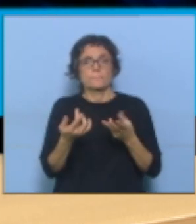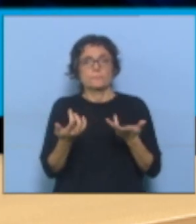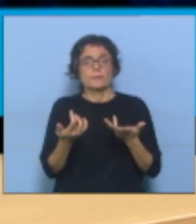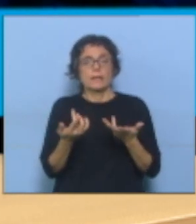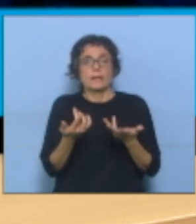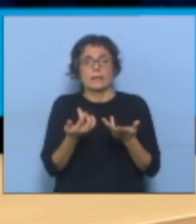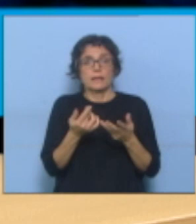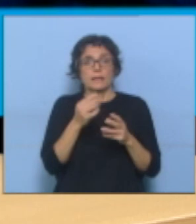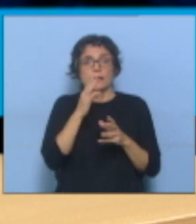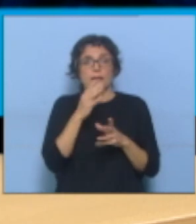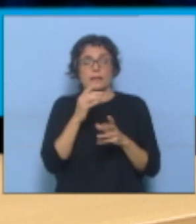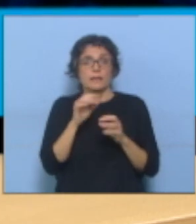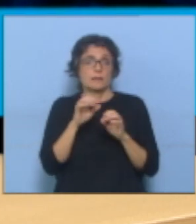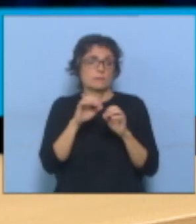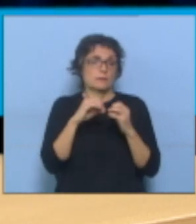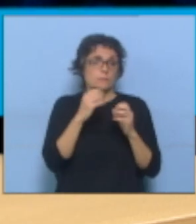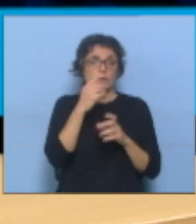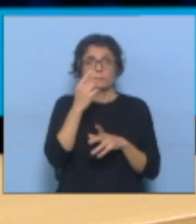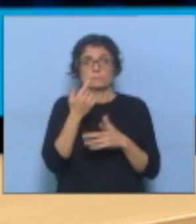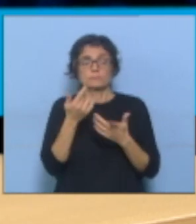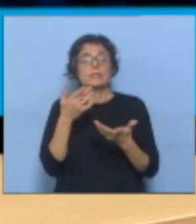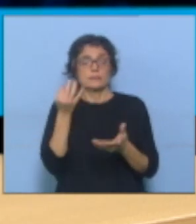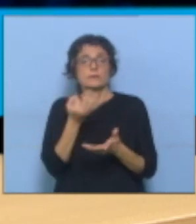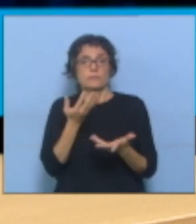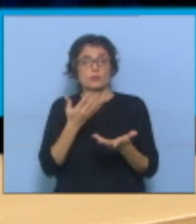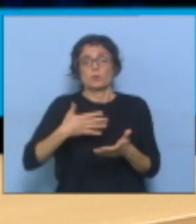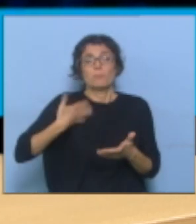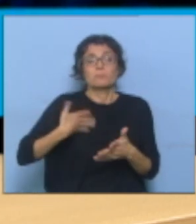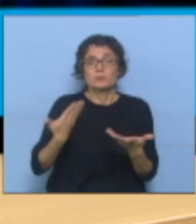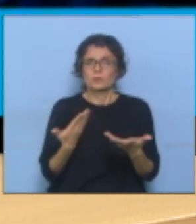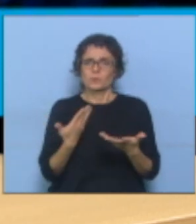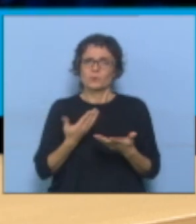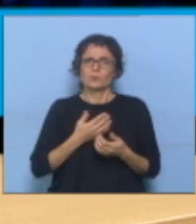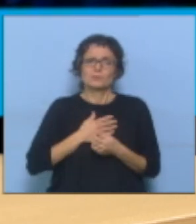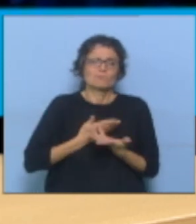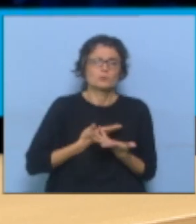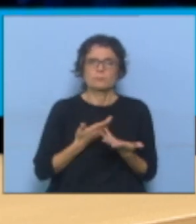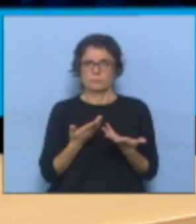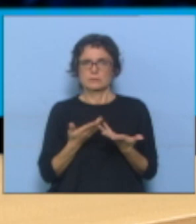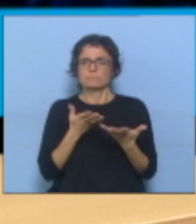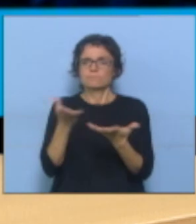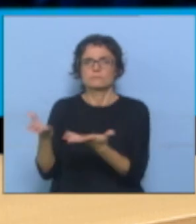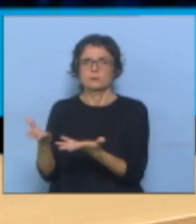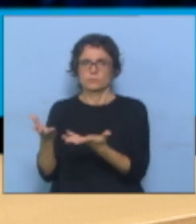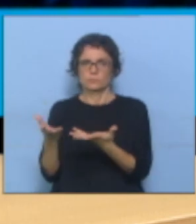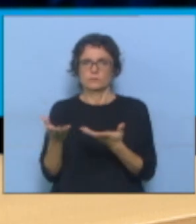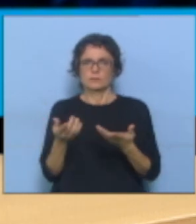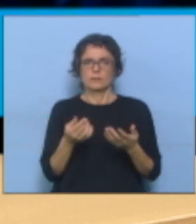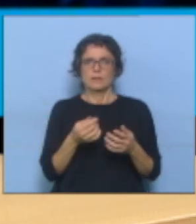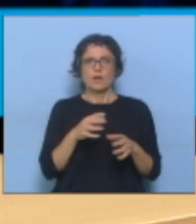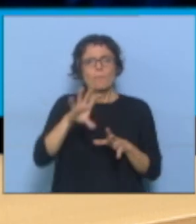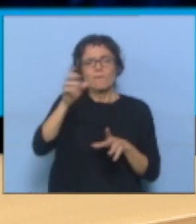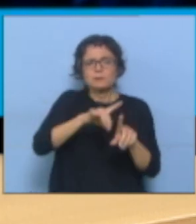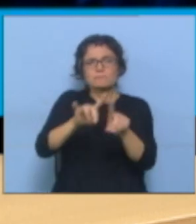mas por que não a compaixão, a misericórdia e outras variáveis, por que não fazer das organizações locais de